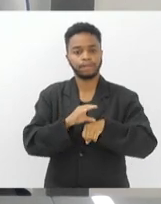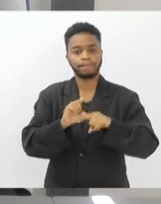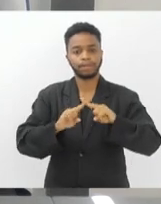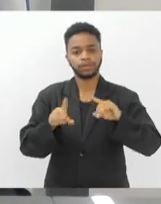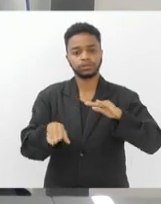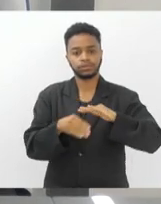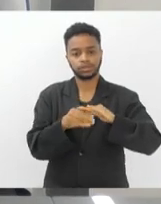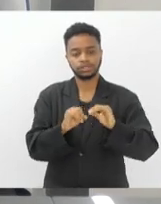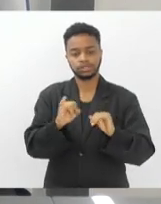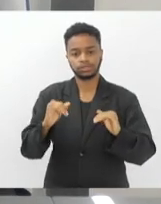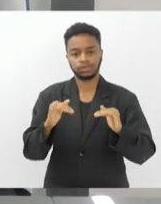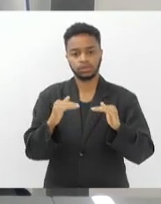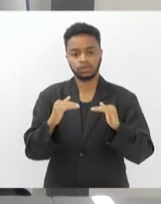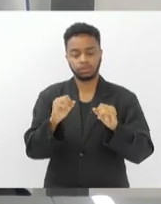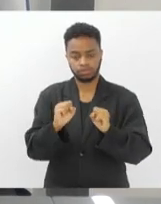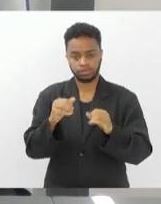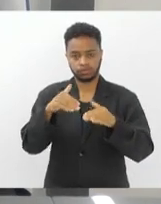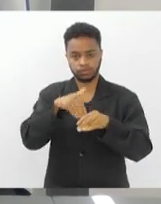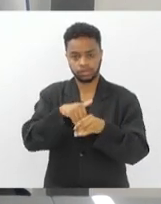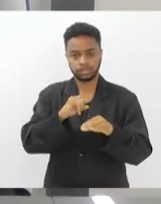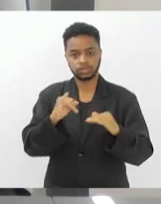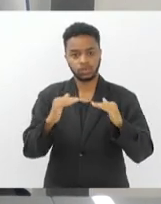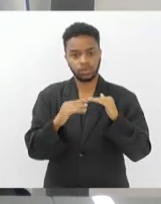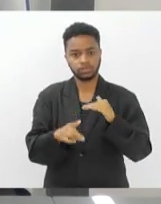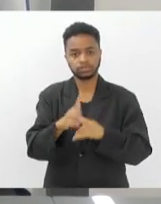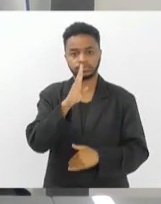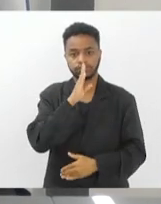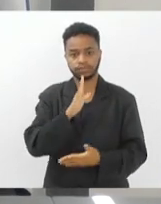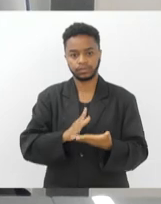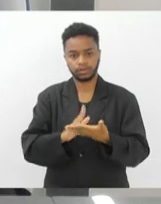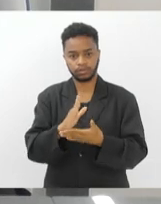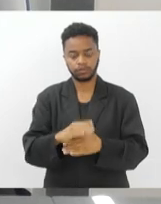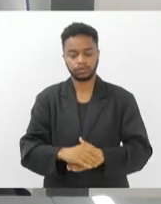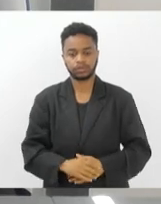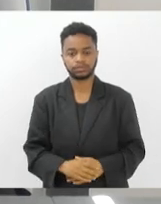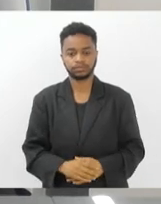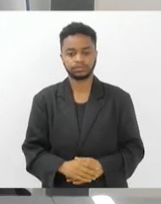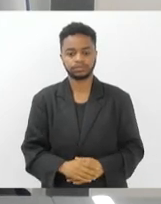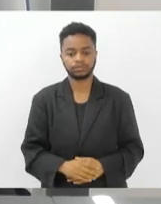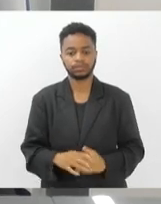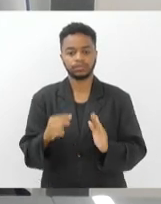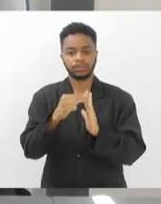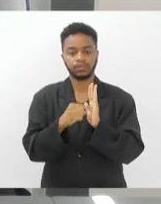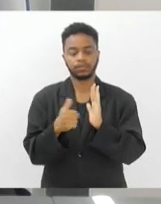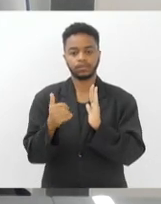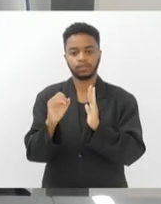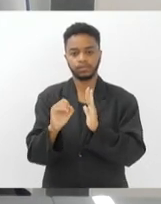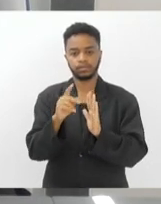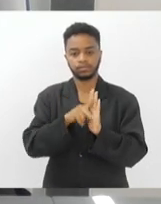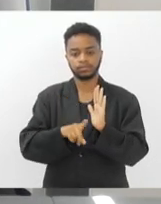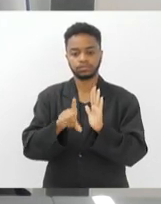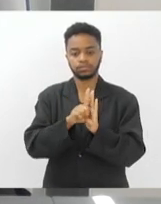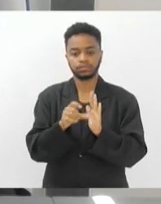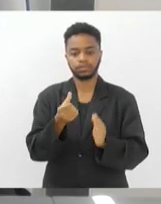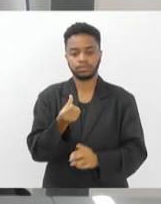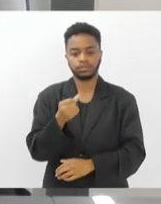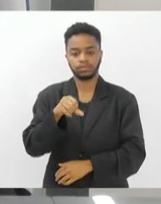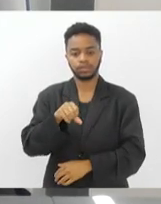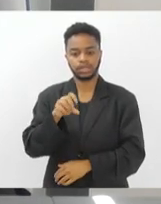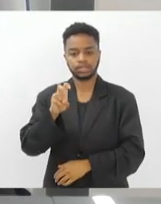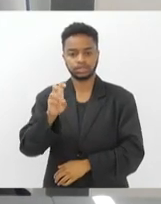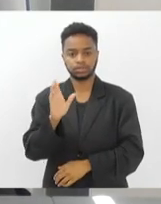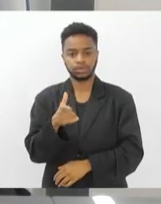emendas. Senhores que, em votação, senhores que aprovam, permaneçam como estão, aprovado. Item 10 da pauta, projeto de lei 695